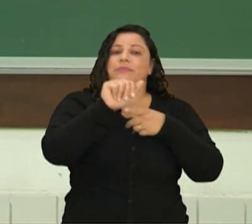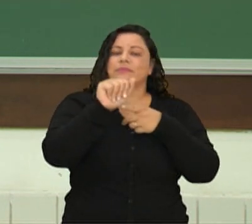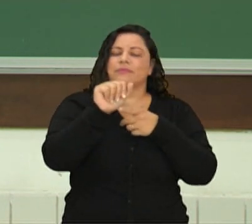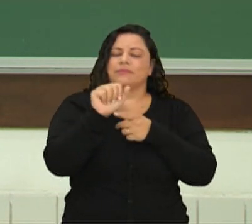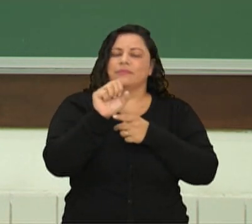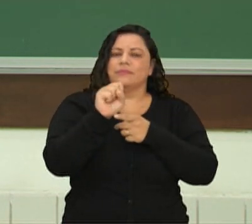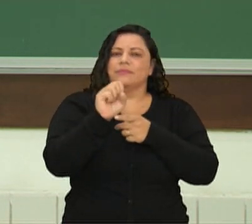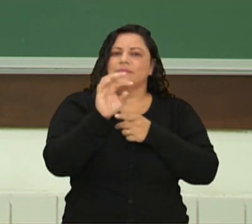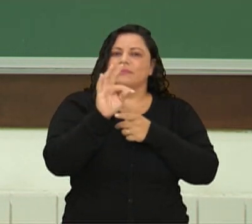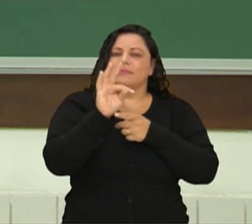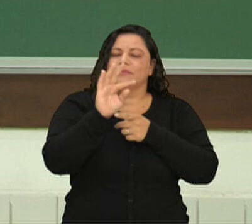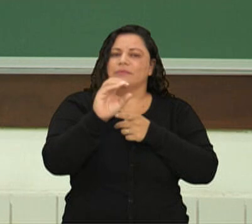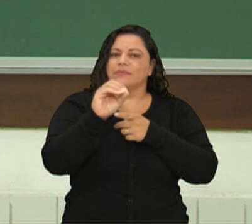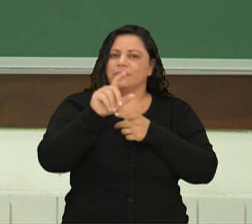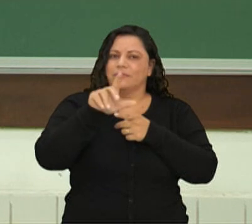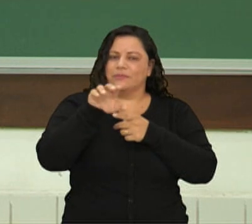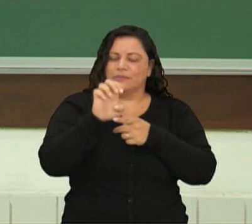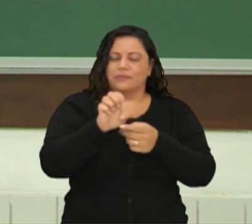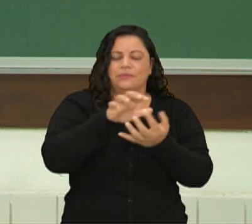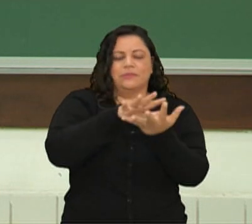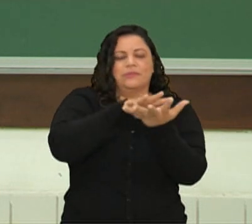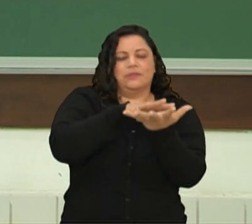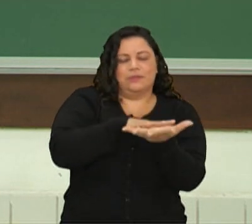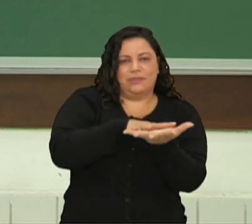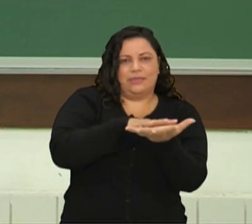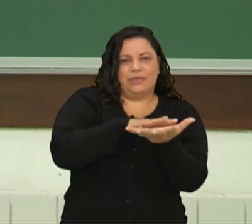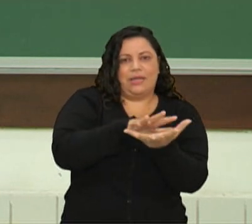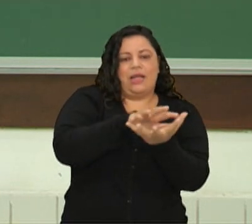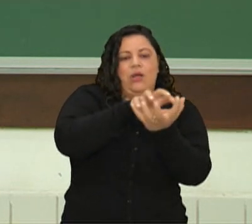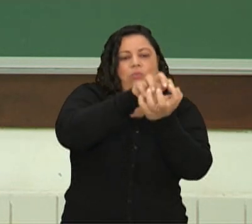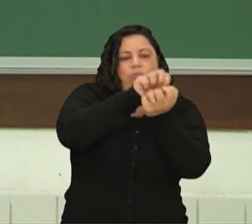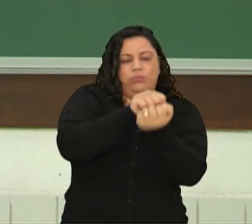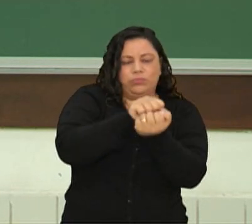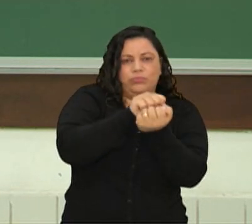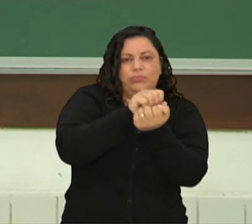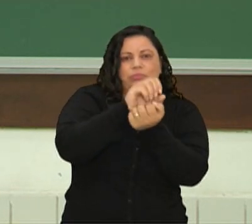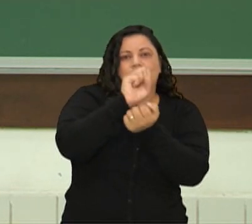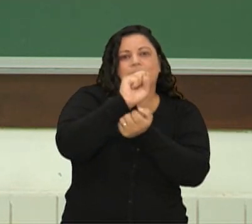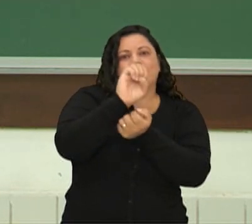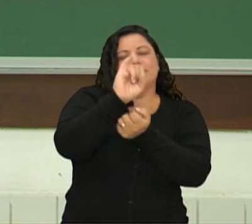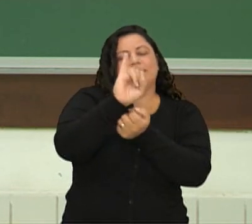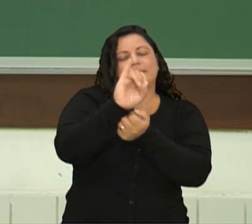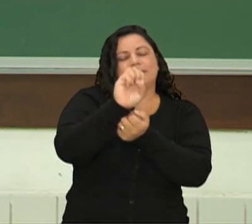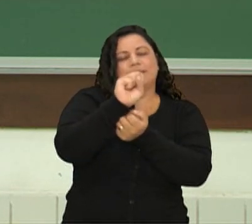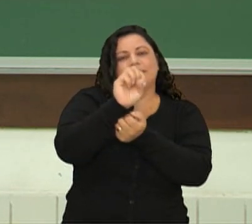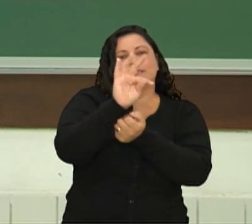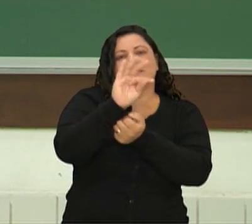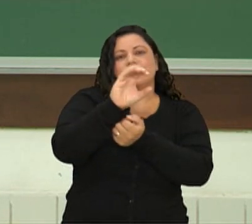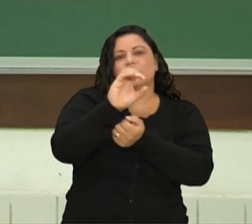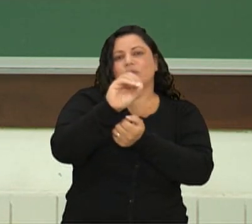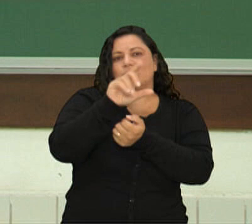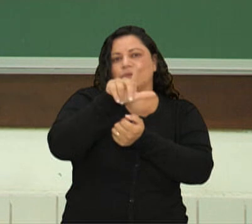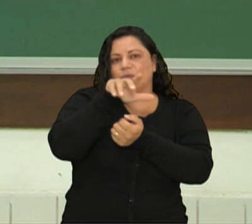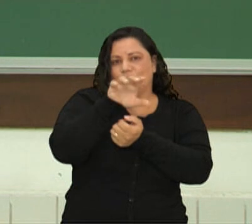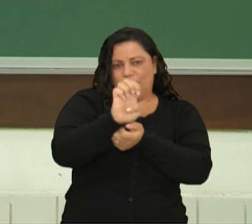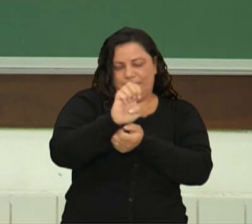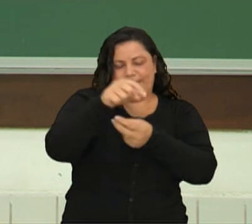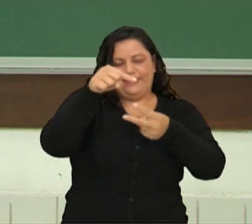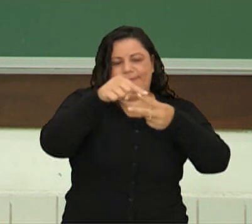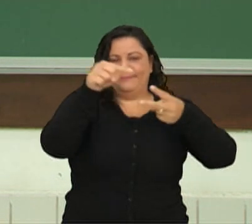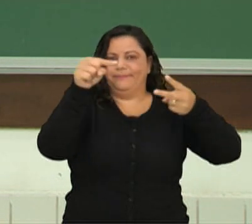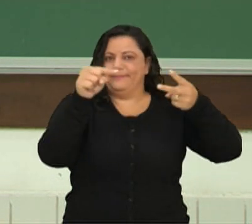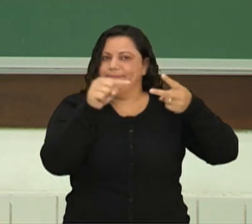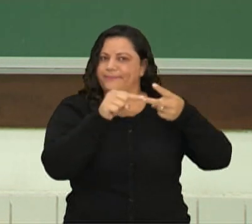ele relaxa e se enche de sangue, e a sístole, quando ele se contrai e vai impulsionar o sangue em direção